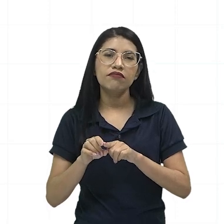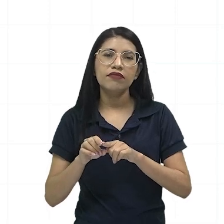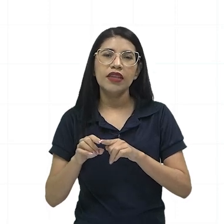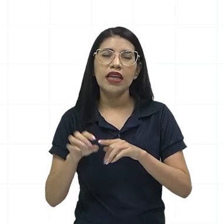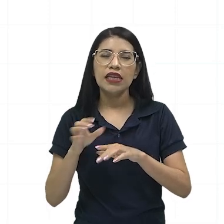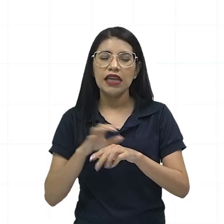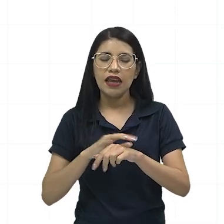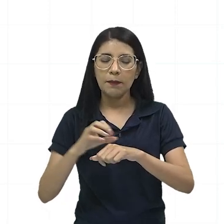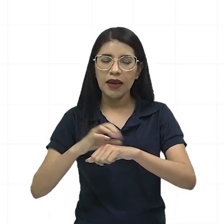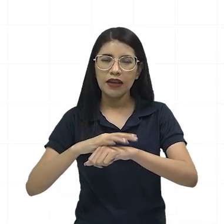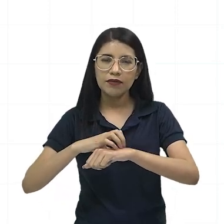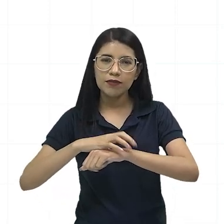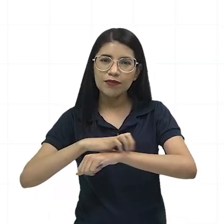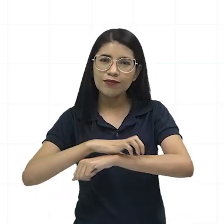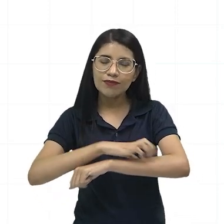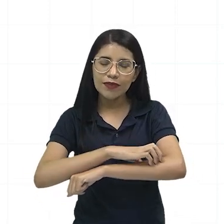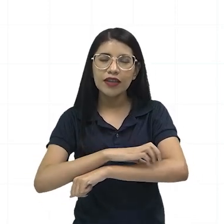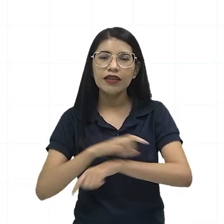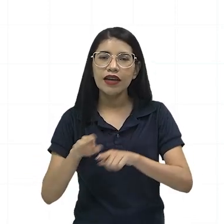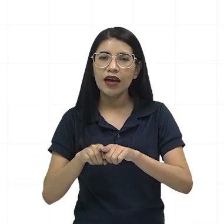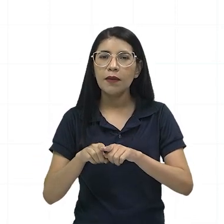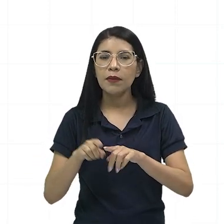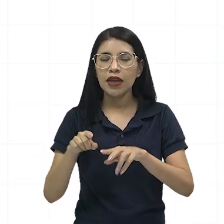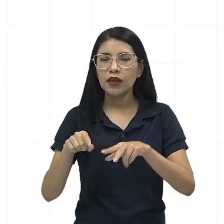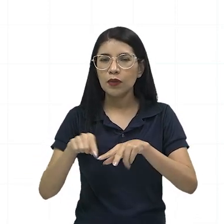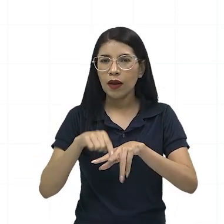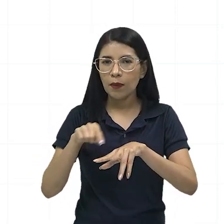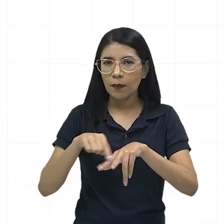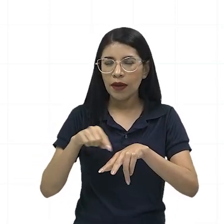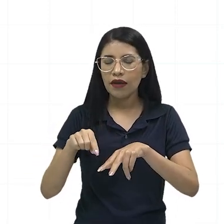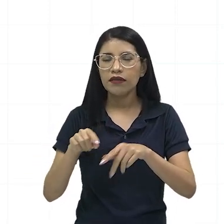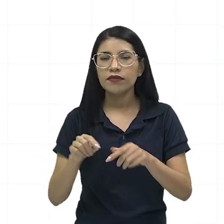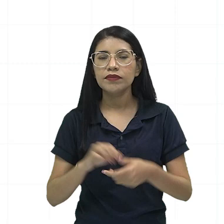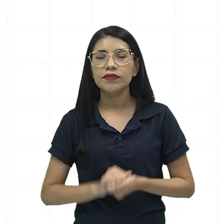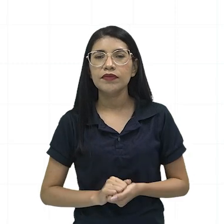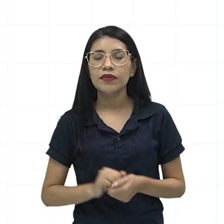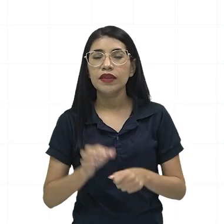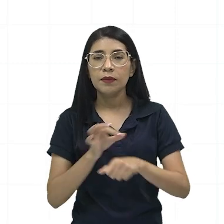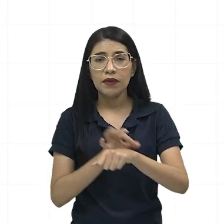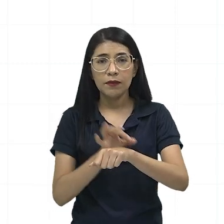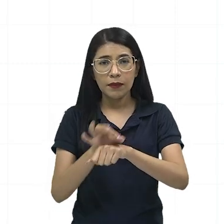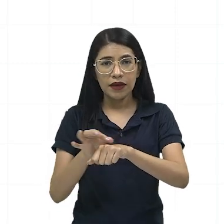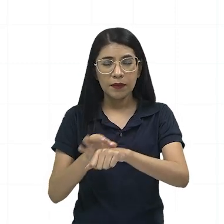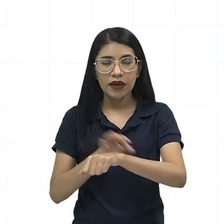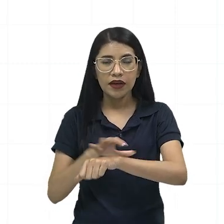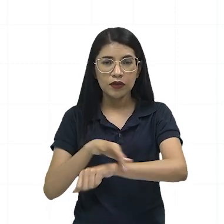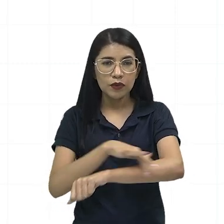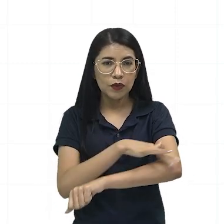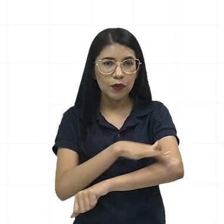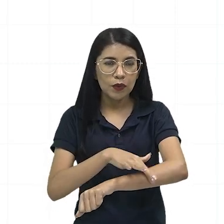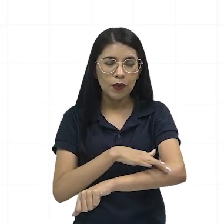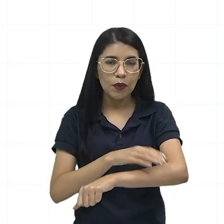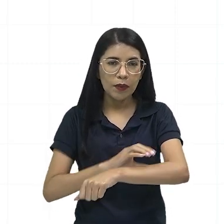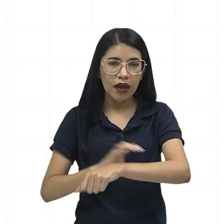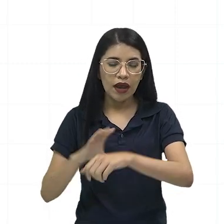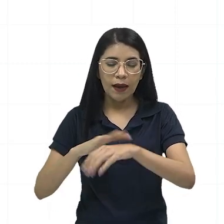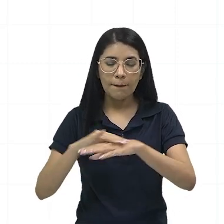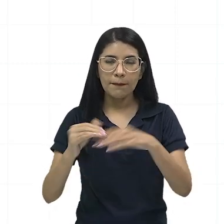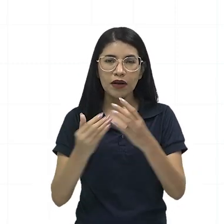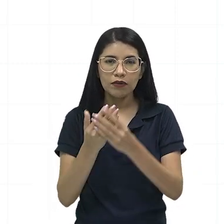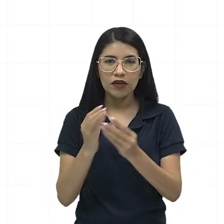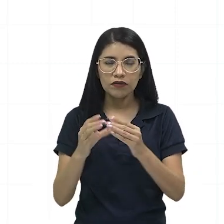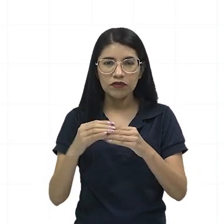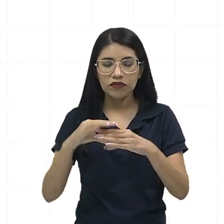pés, braços e pernas, feridas que aparecem nos membros, inchaços em mãos e